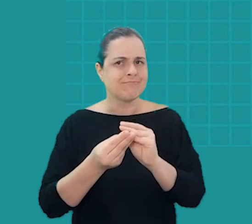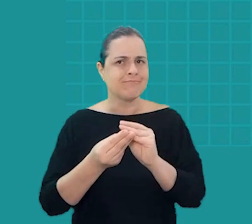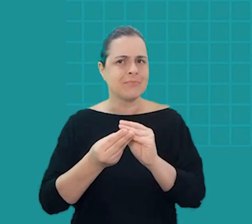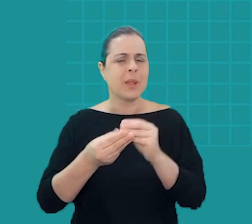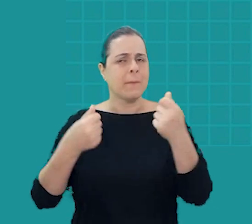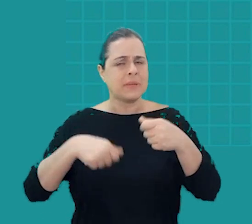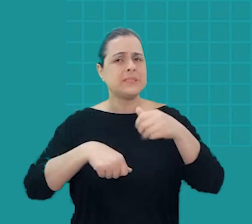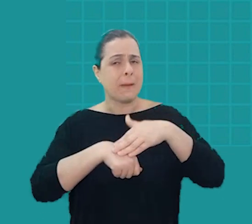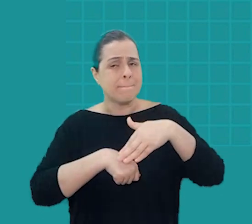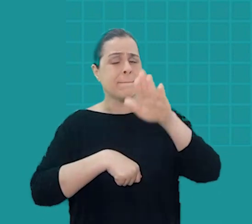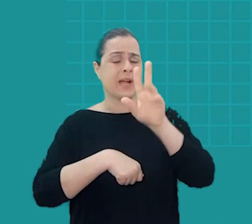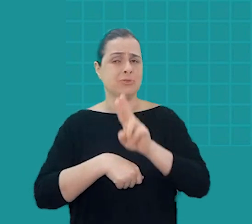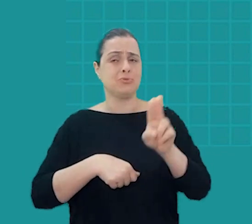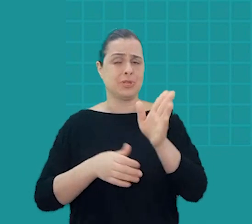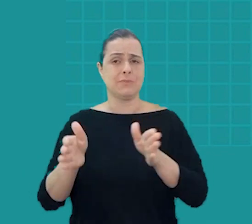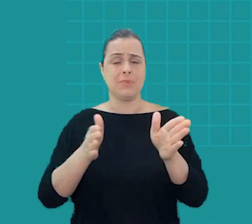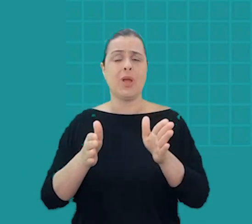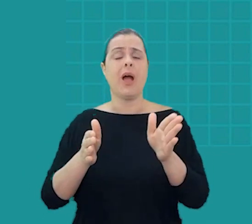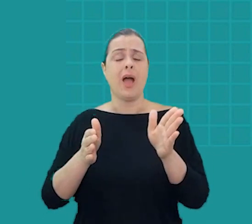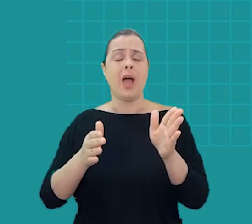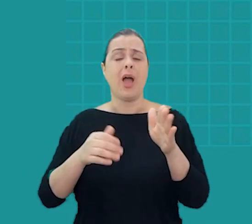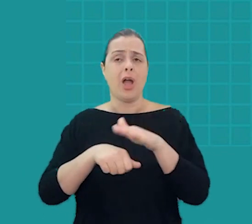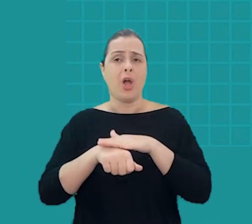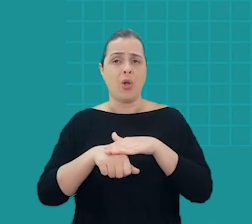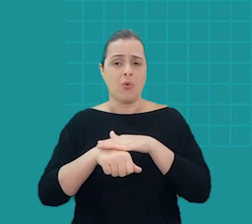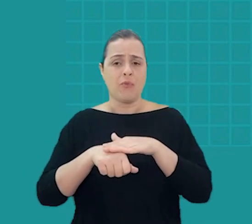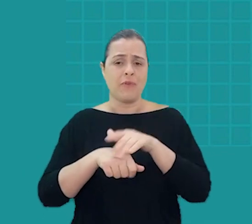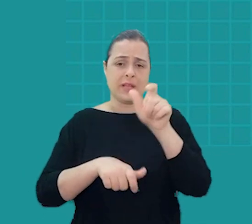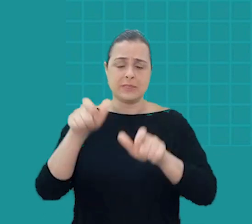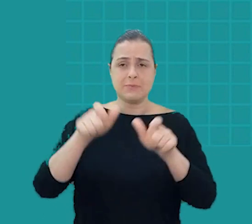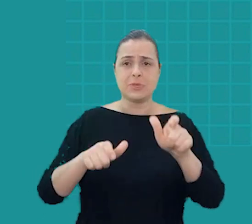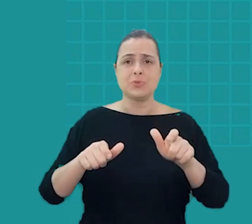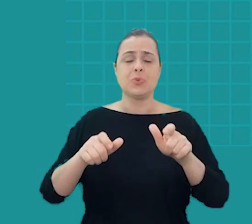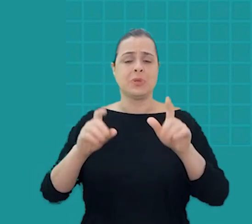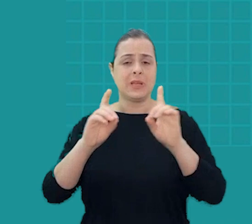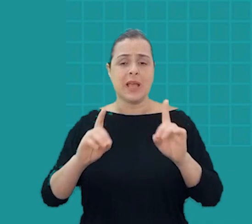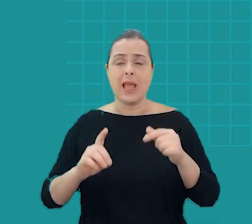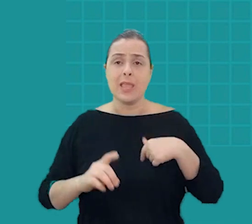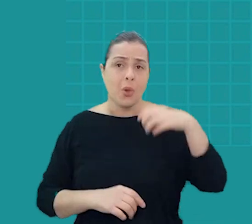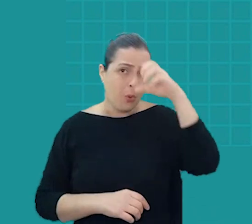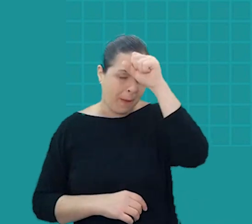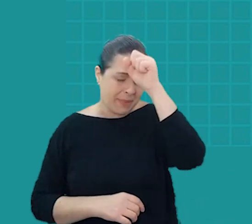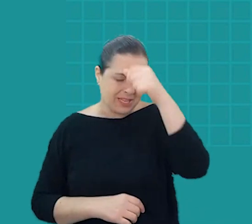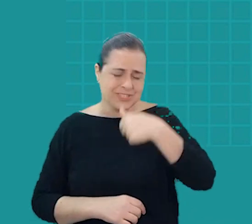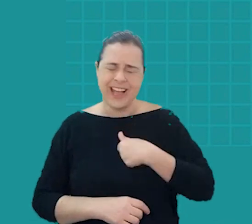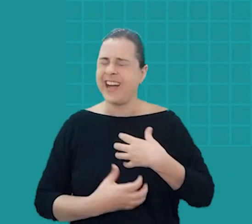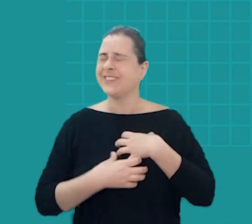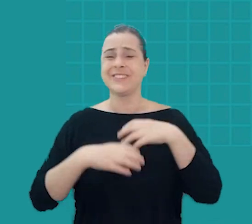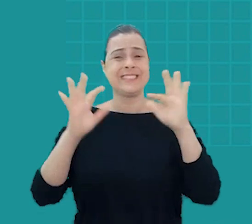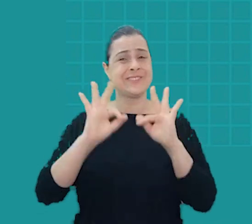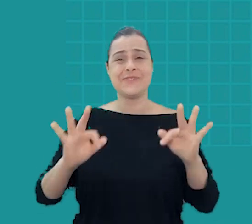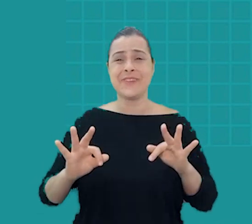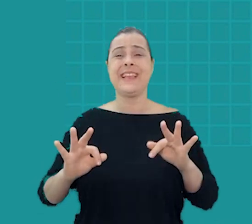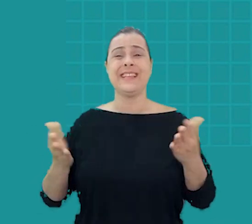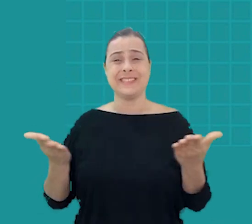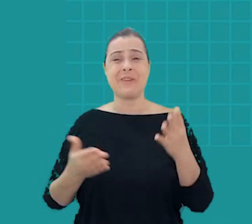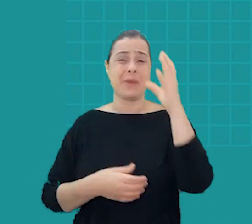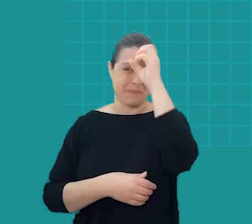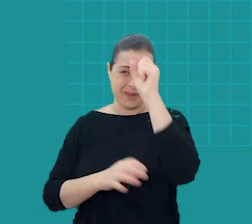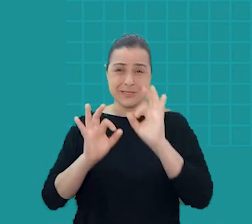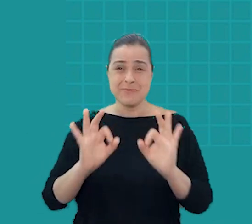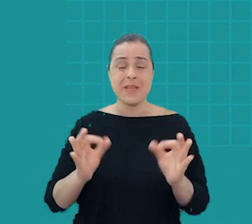para Carla, por exemplo. Tô de boca aberta, literalmente. Caramba, Thierry. Não, eu tô assim, chateada